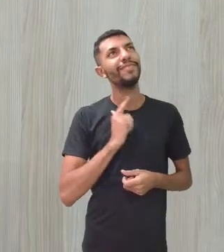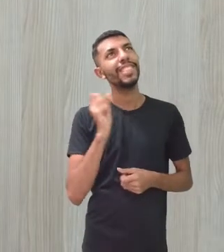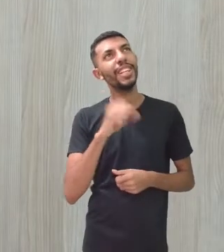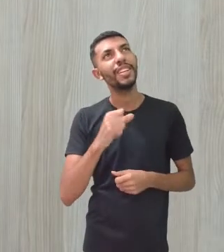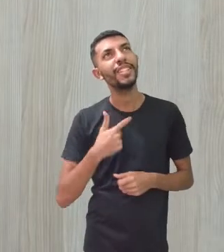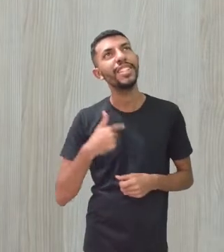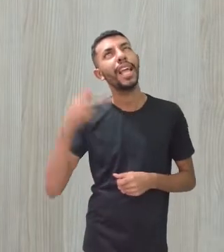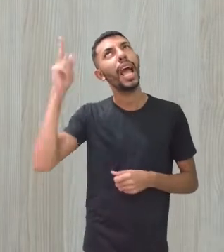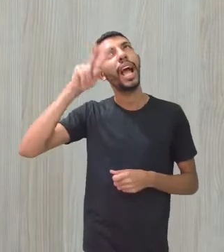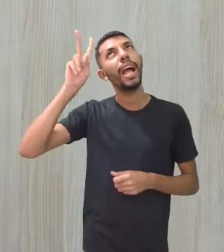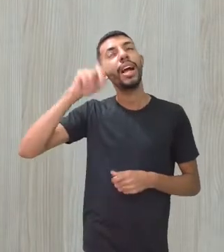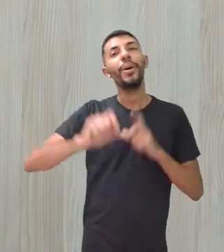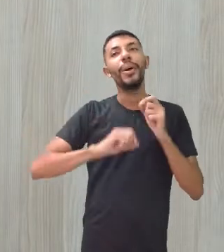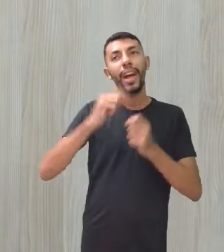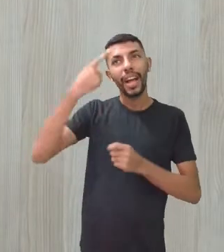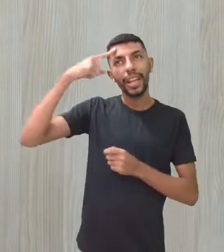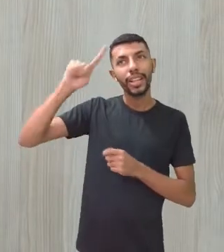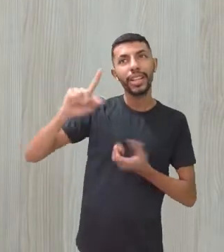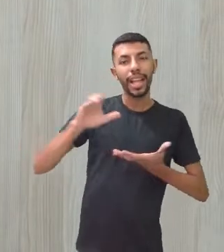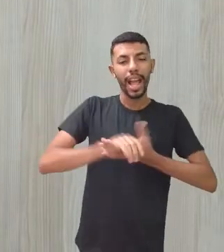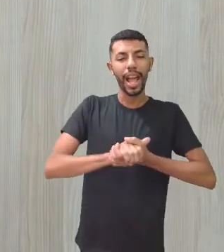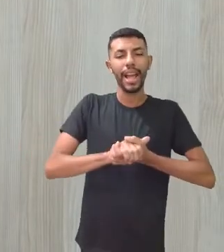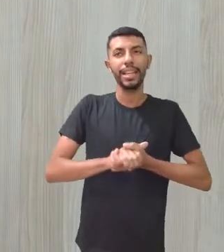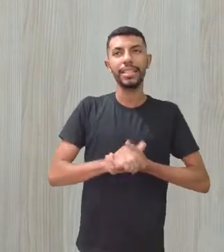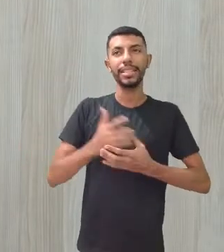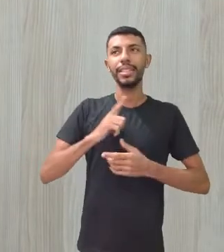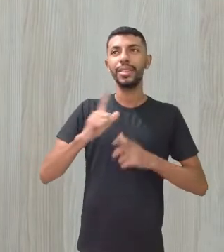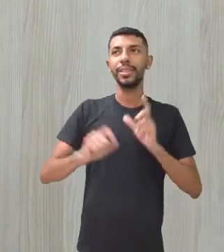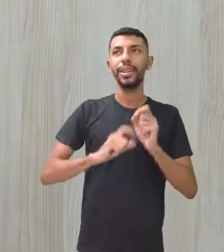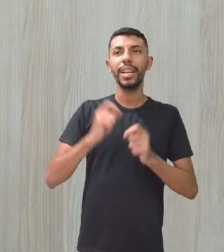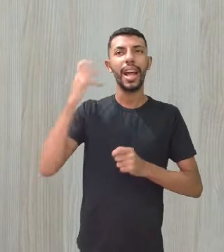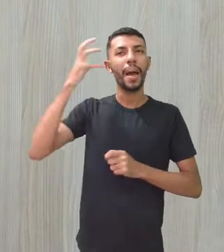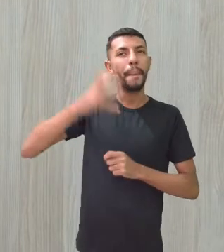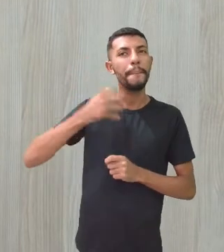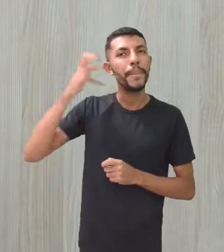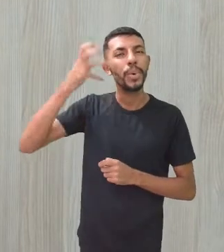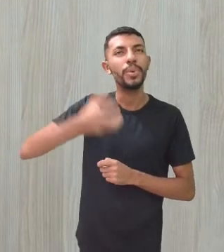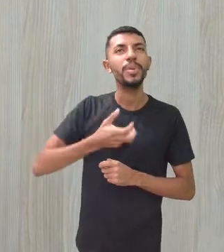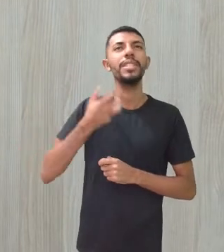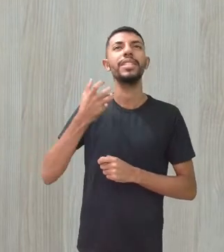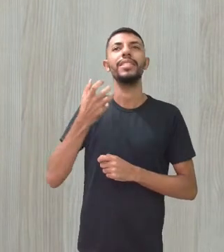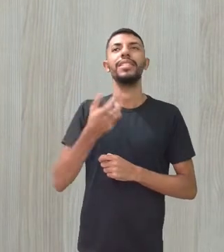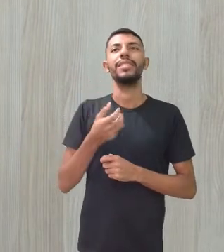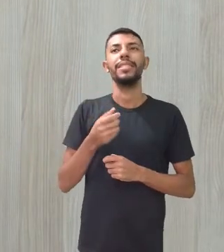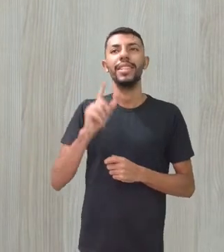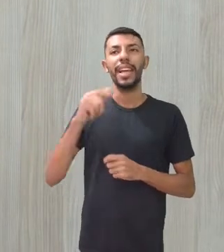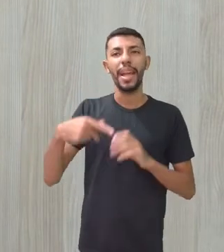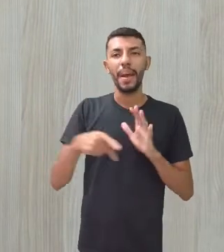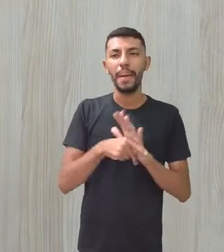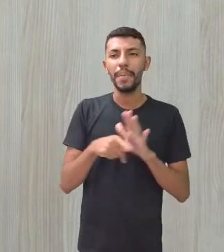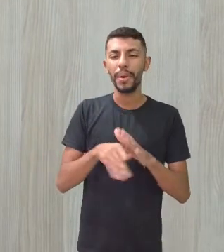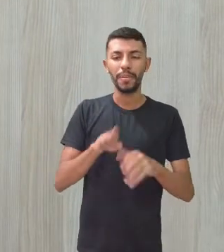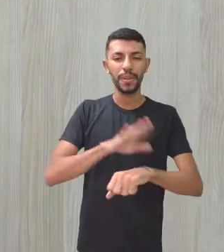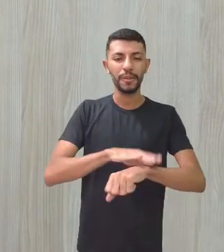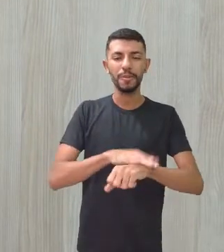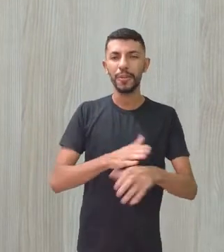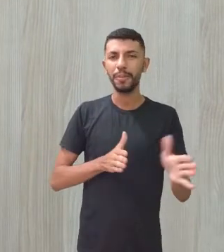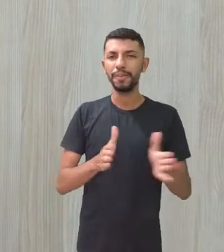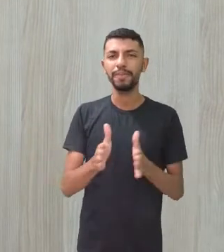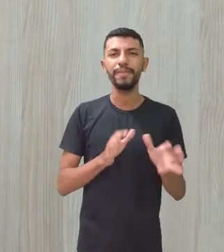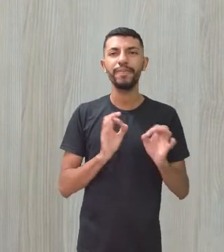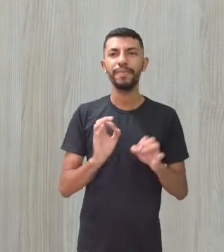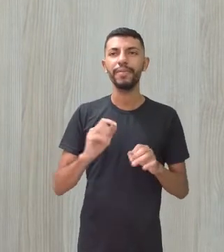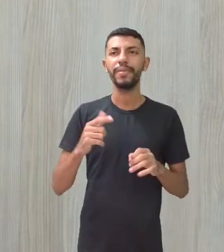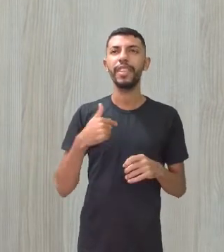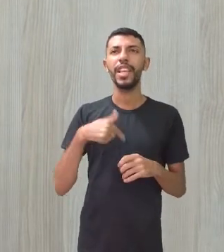lembrando. Dia do meu casamento, nossa, aquelas músicas, né? Formou a trilha daquele momento. E onde